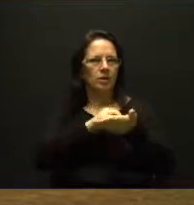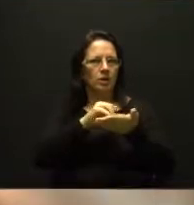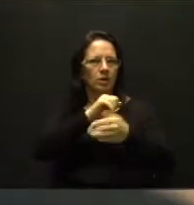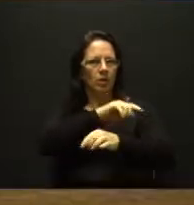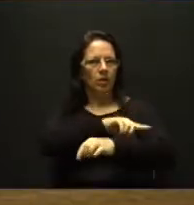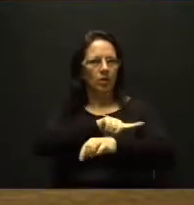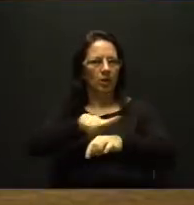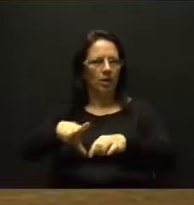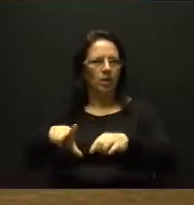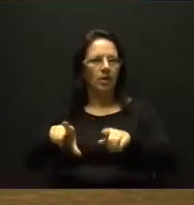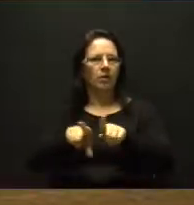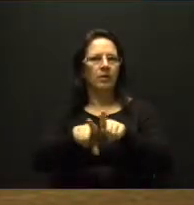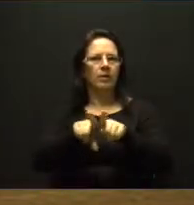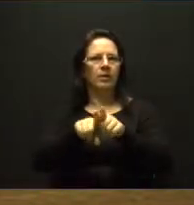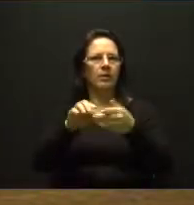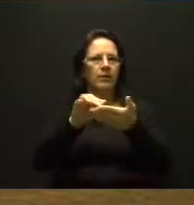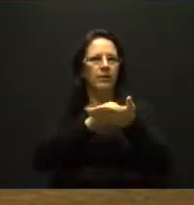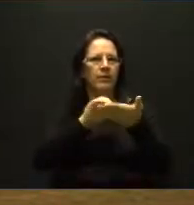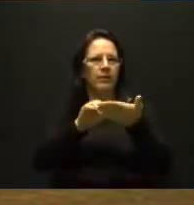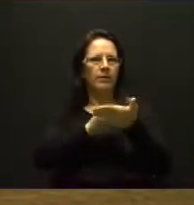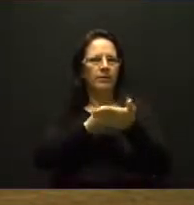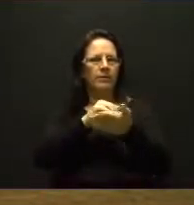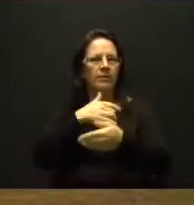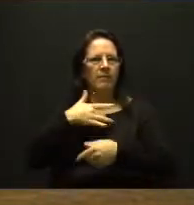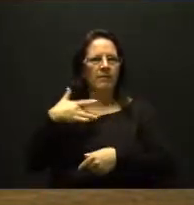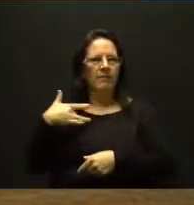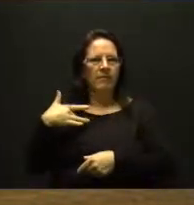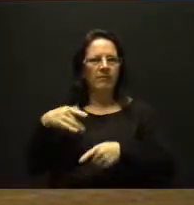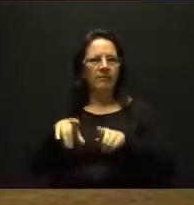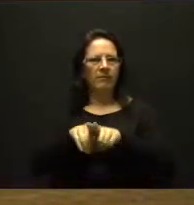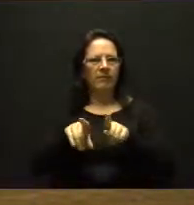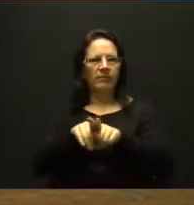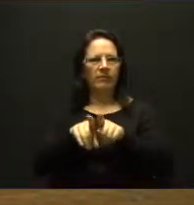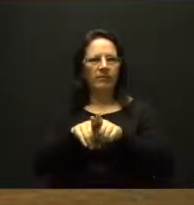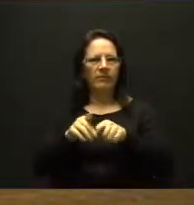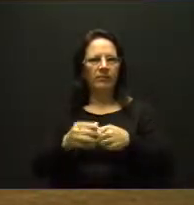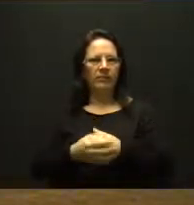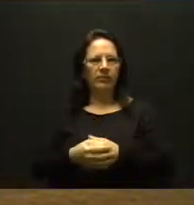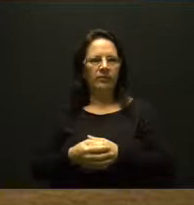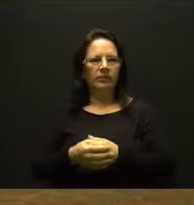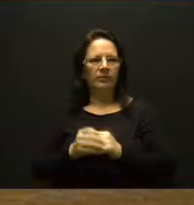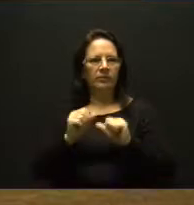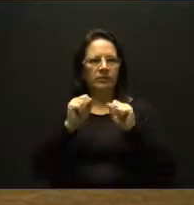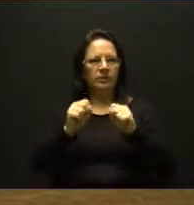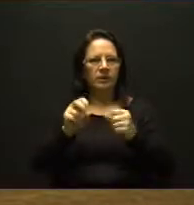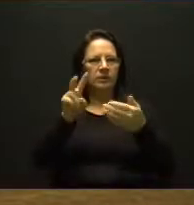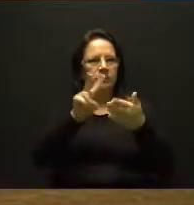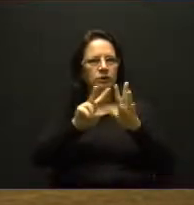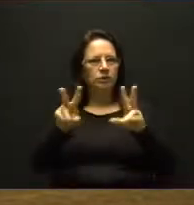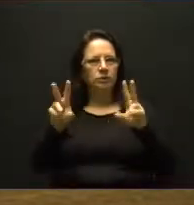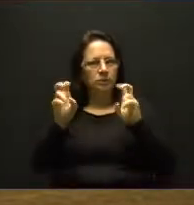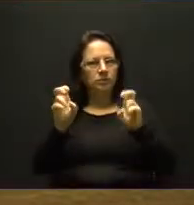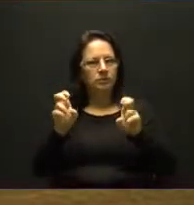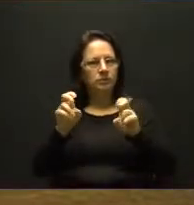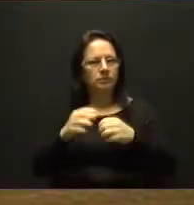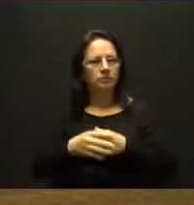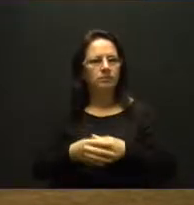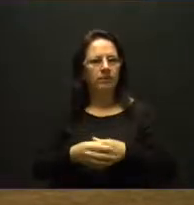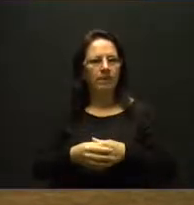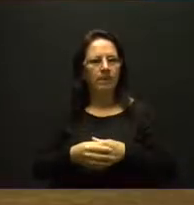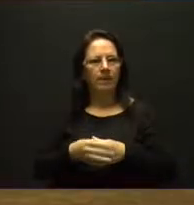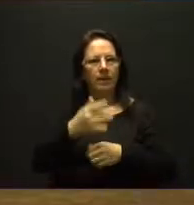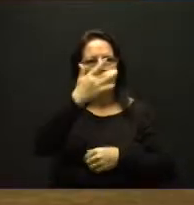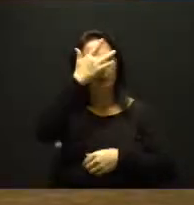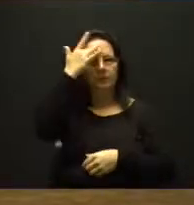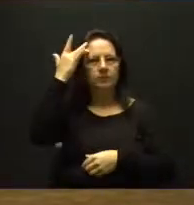o secretário de saúde que está instalada dentro da pasta da saúde pudesse verificar com mais cautela as